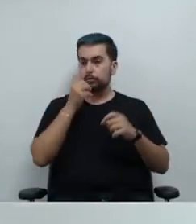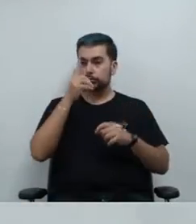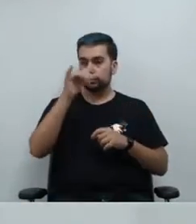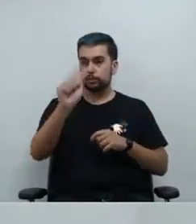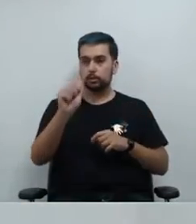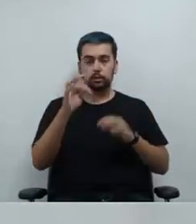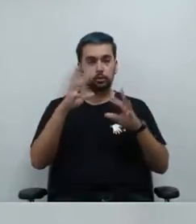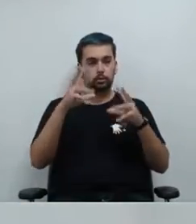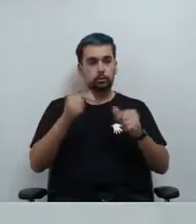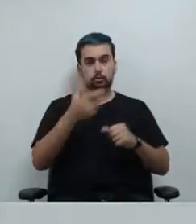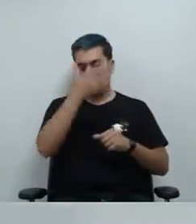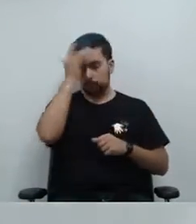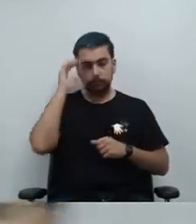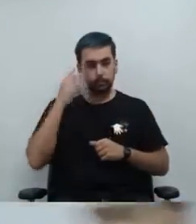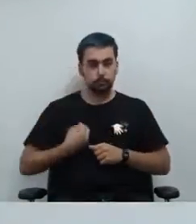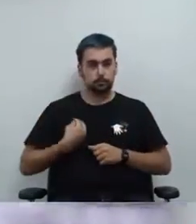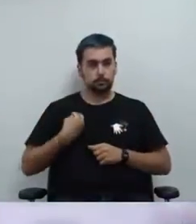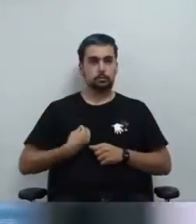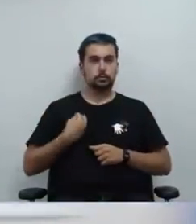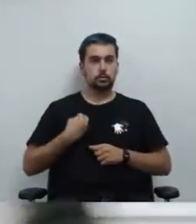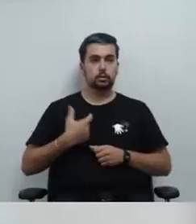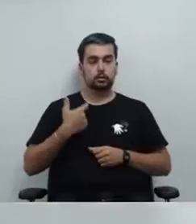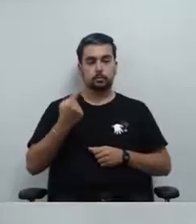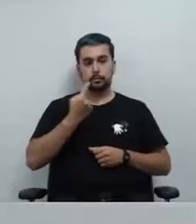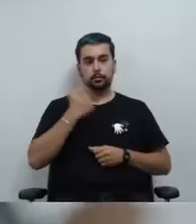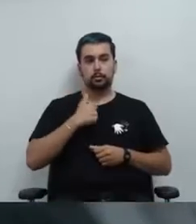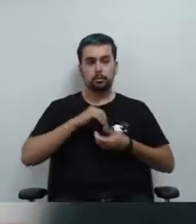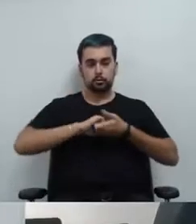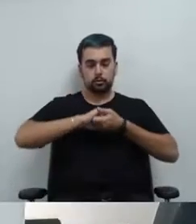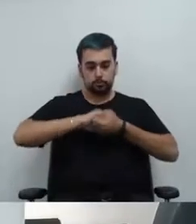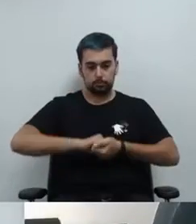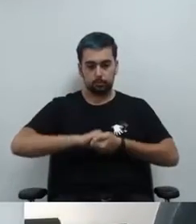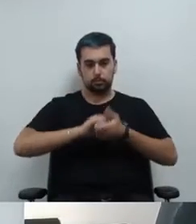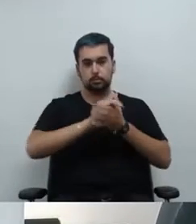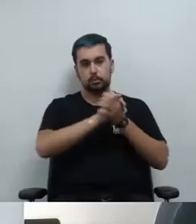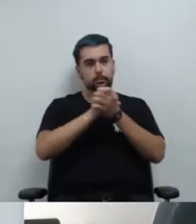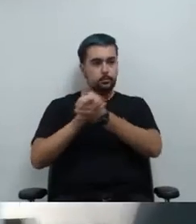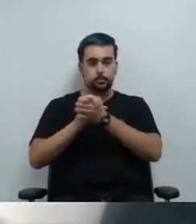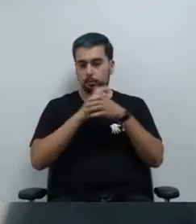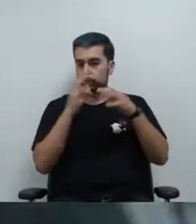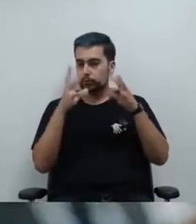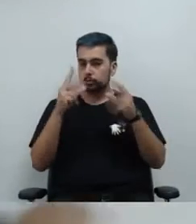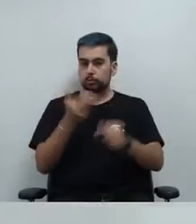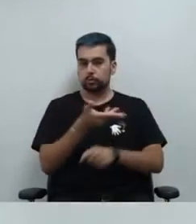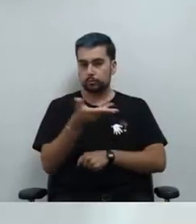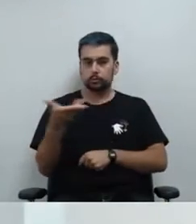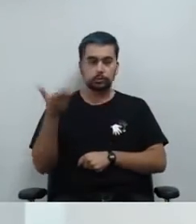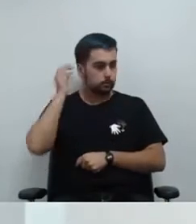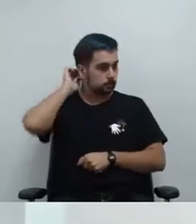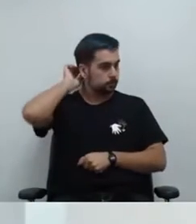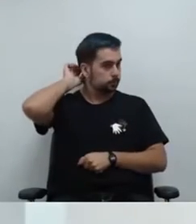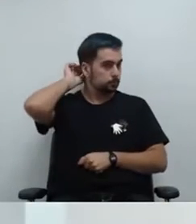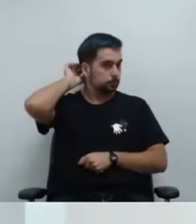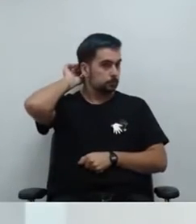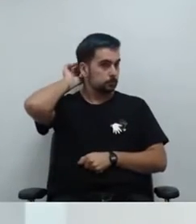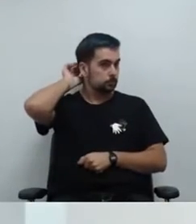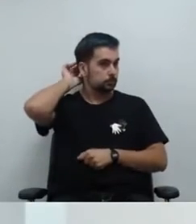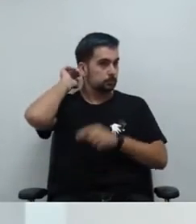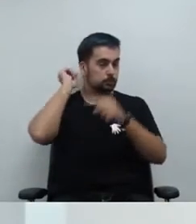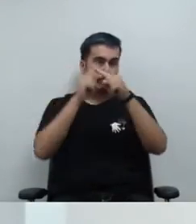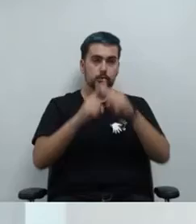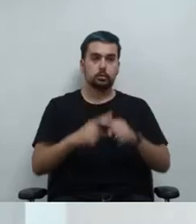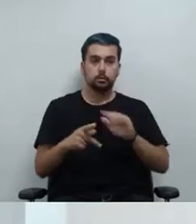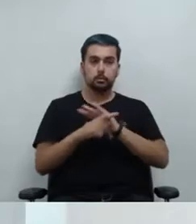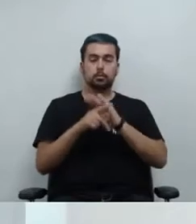presentes. Em primeiro lugar, eu cumprimento e parabenizo a todos e todos os colegas que concorreram para o